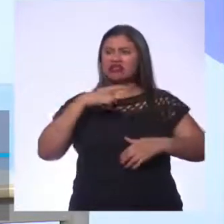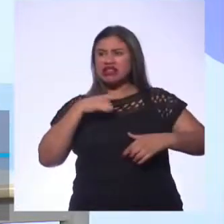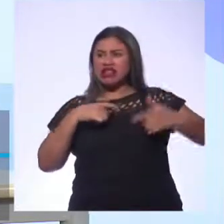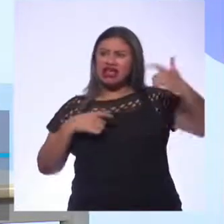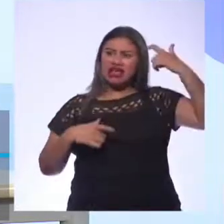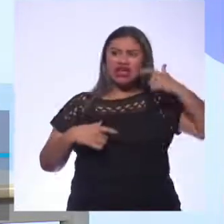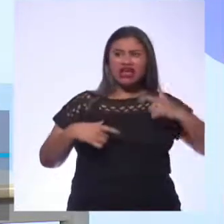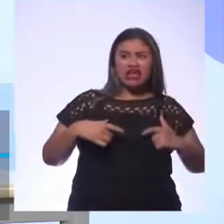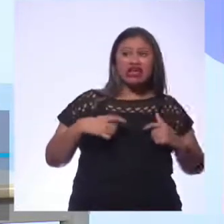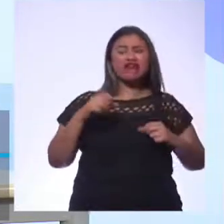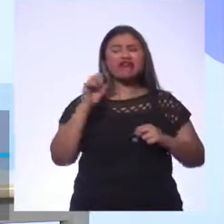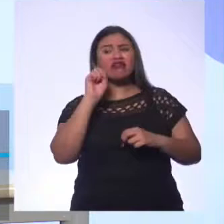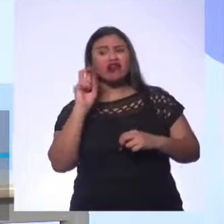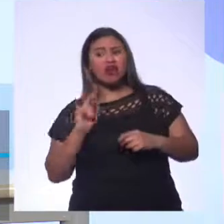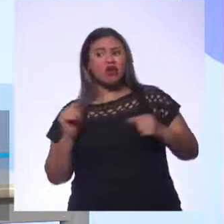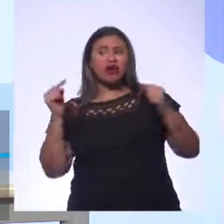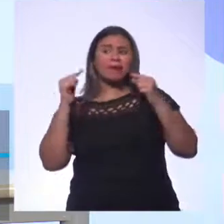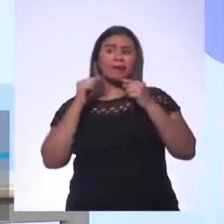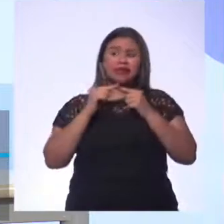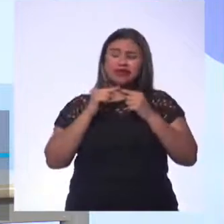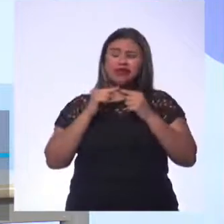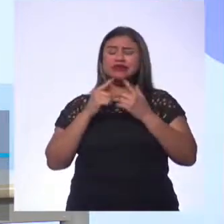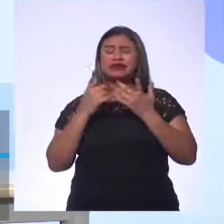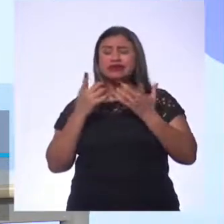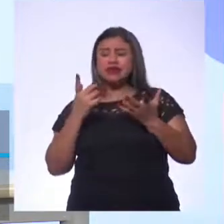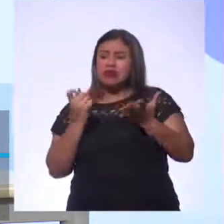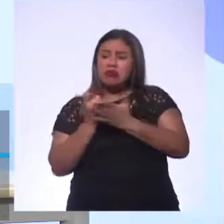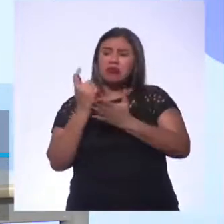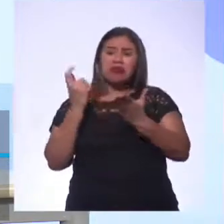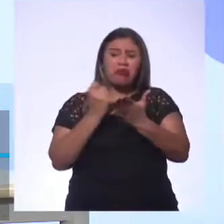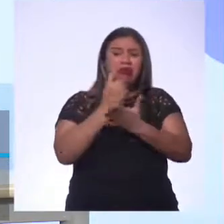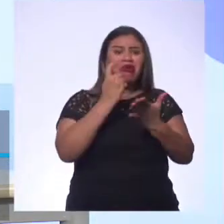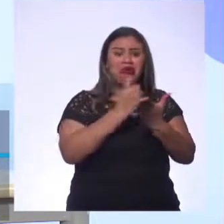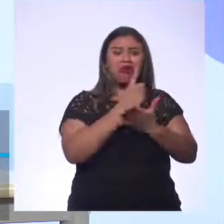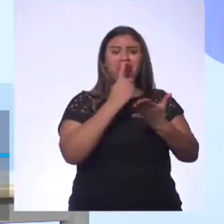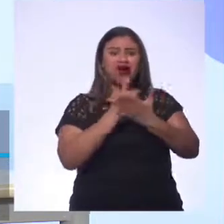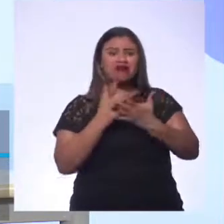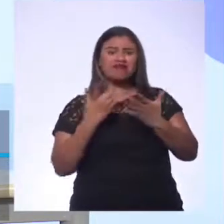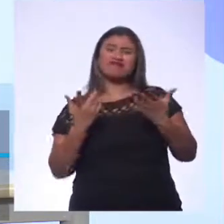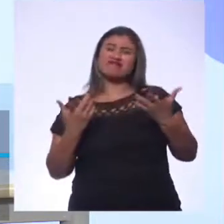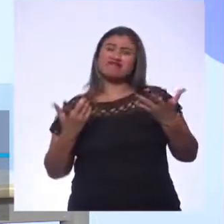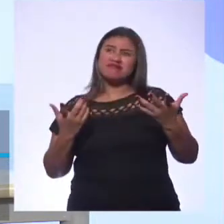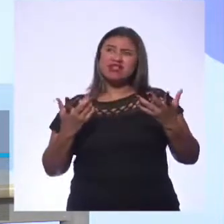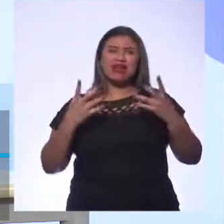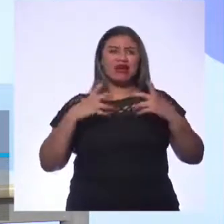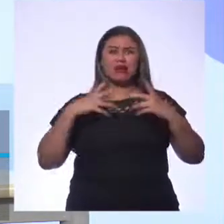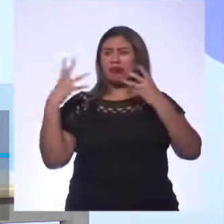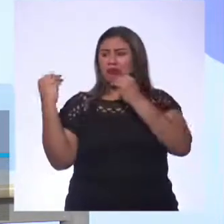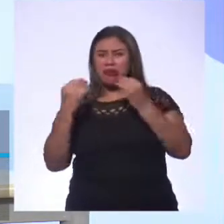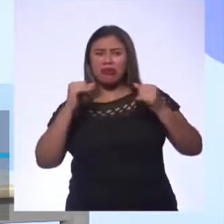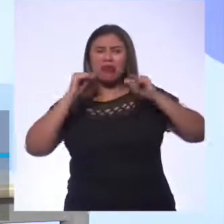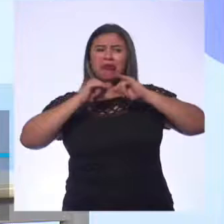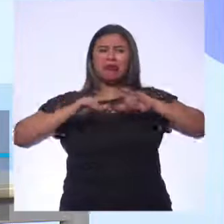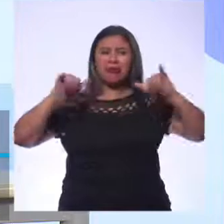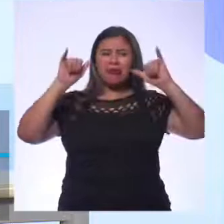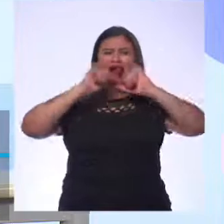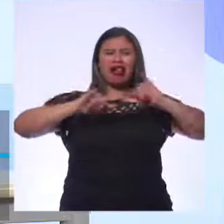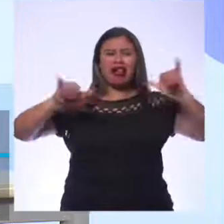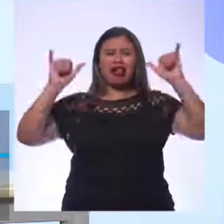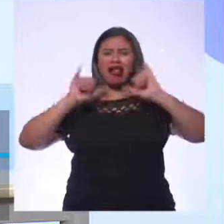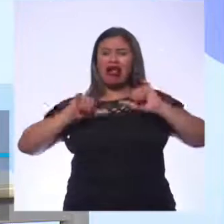que nós somos valorizados a partir daquilo que nós consumimos. É um universo de propagandas, né, que relacionam